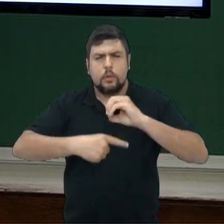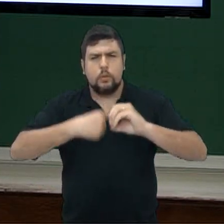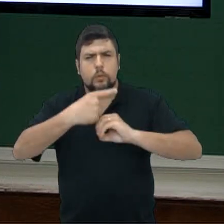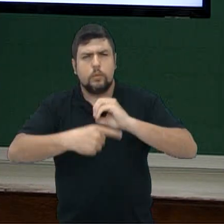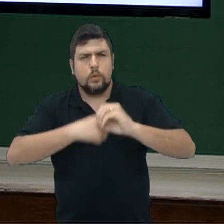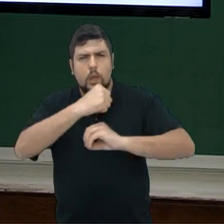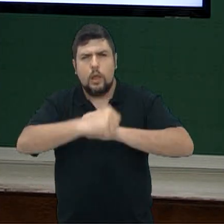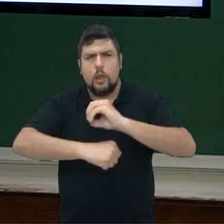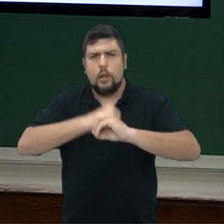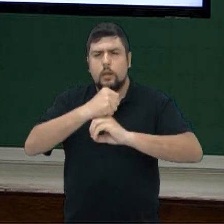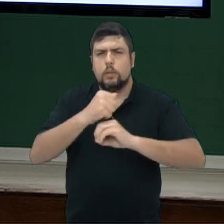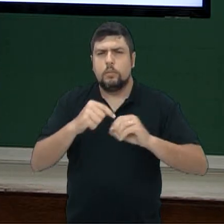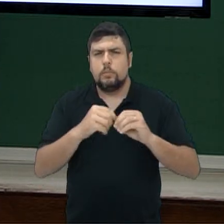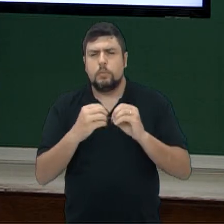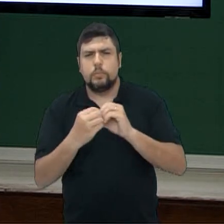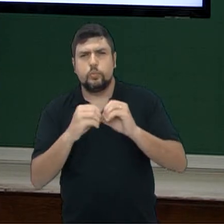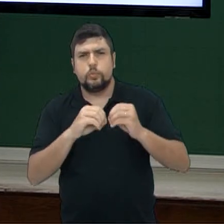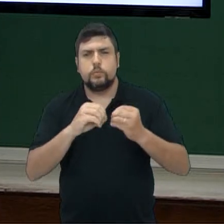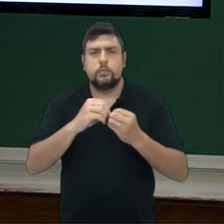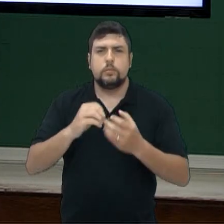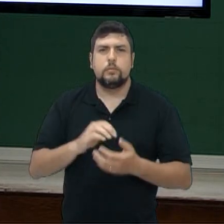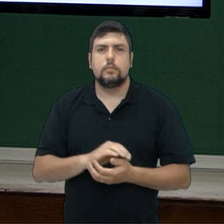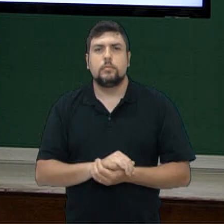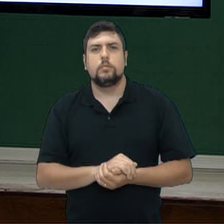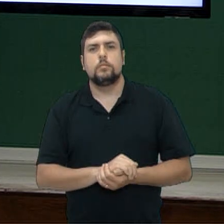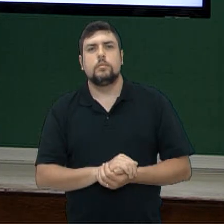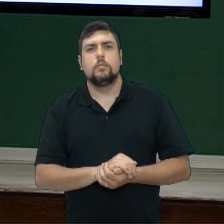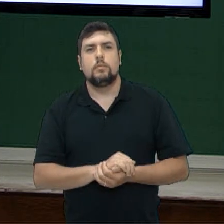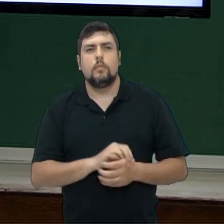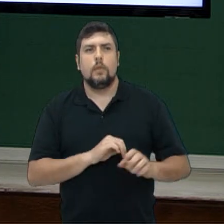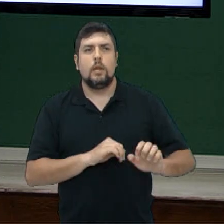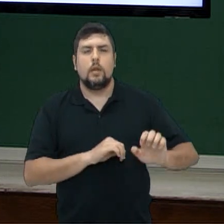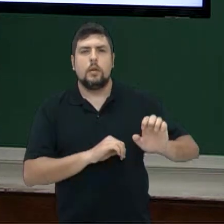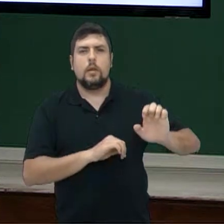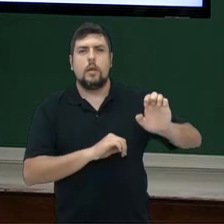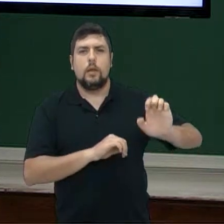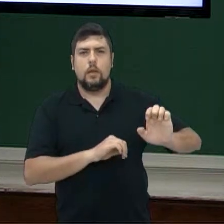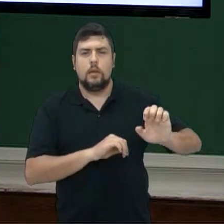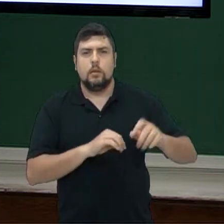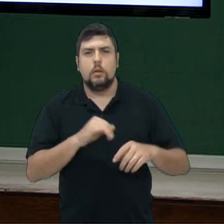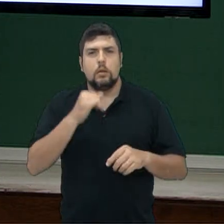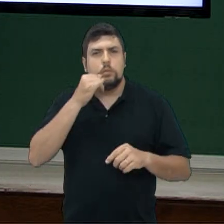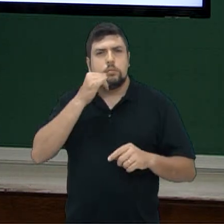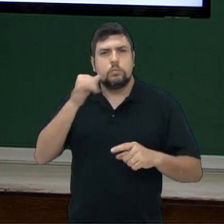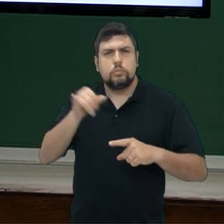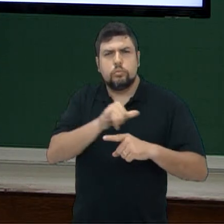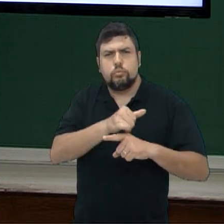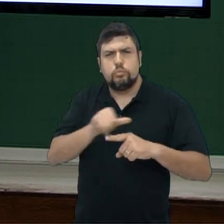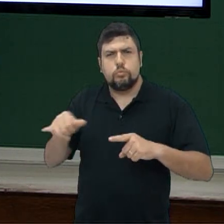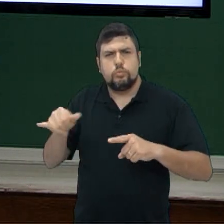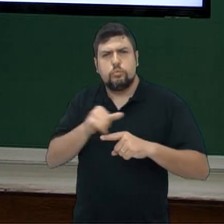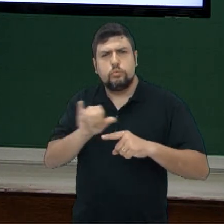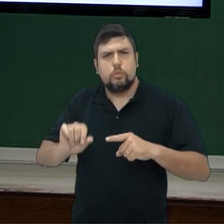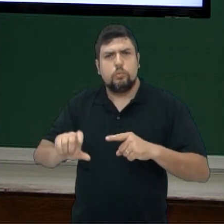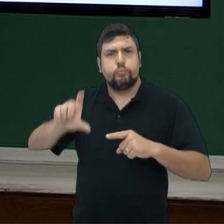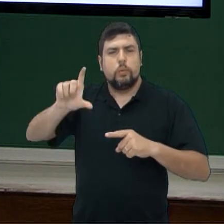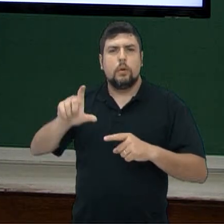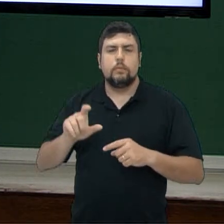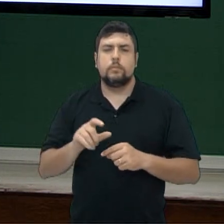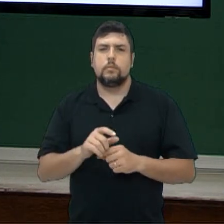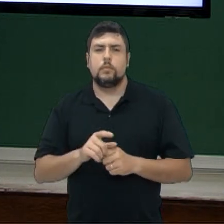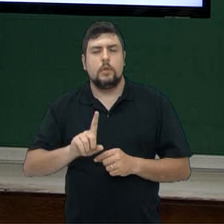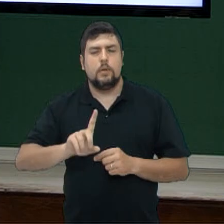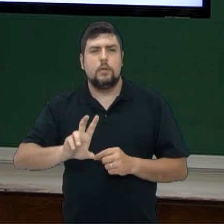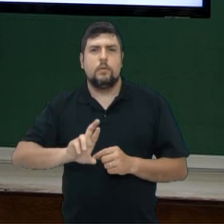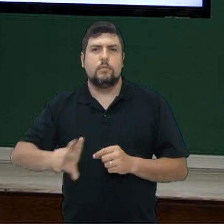resistência do fio. E a letra E, né? A condutividade aumenta, também não quer dizer